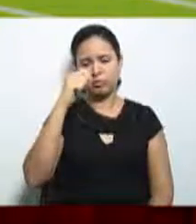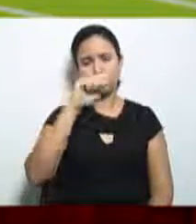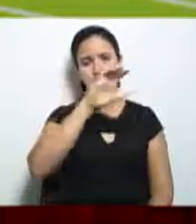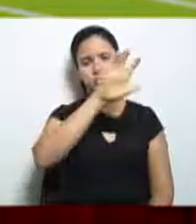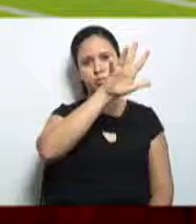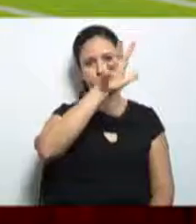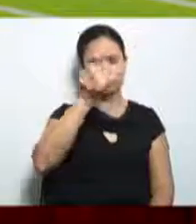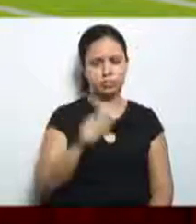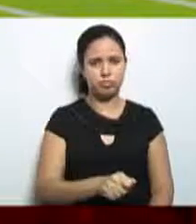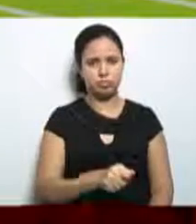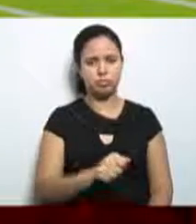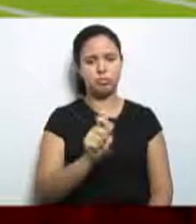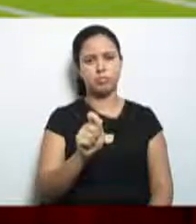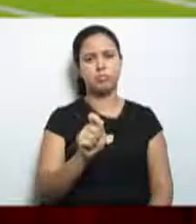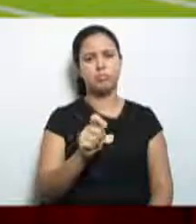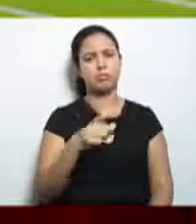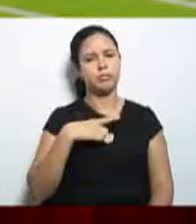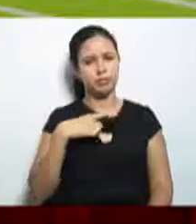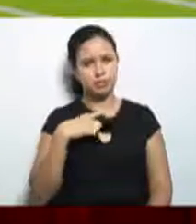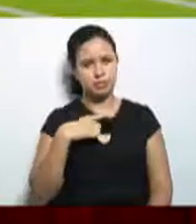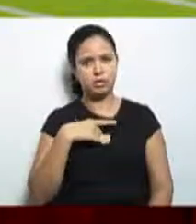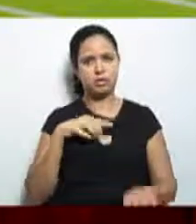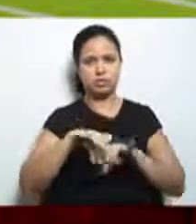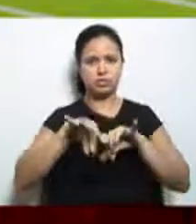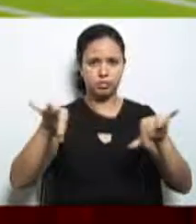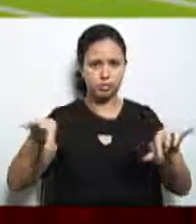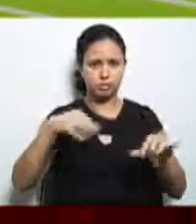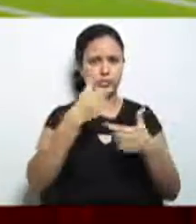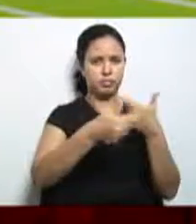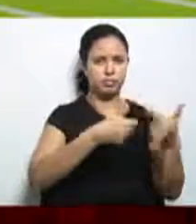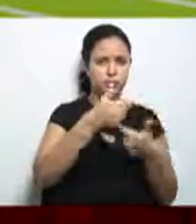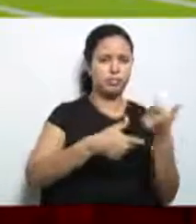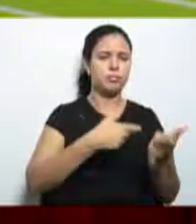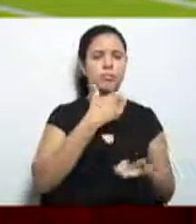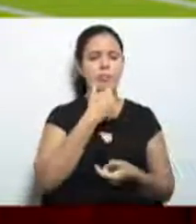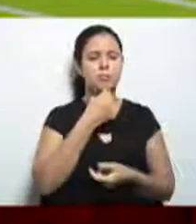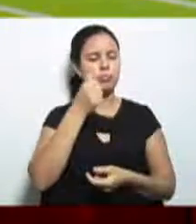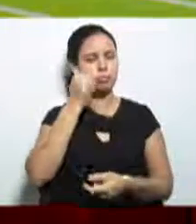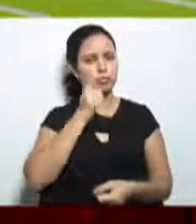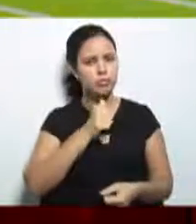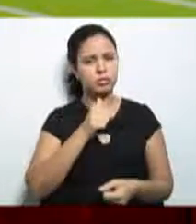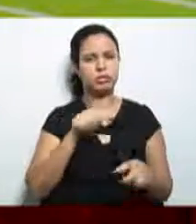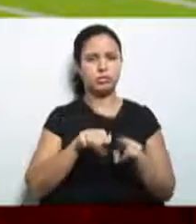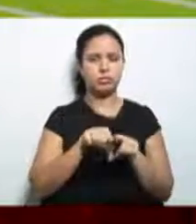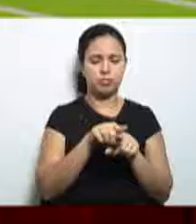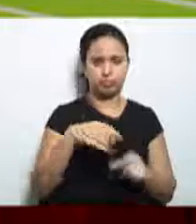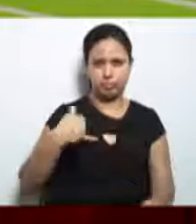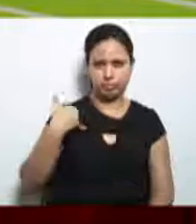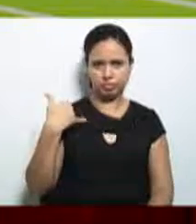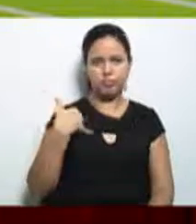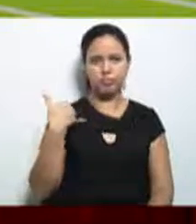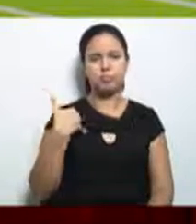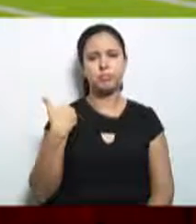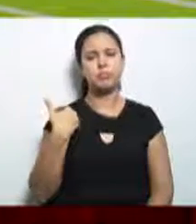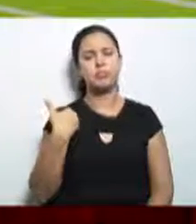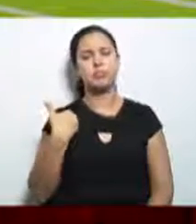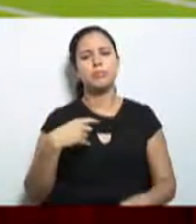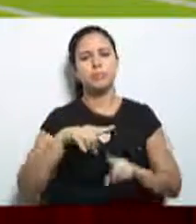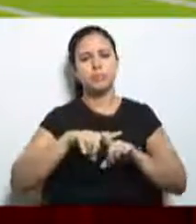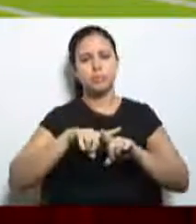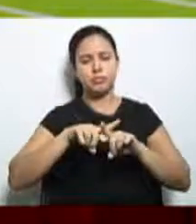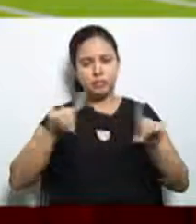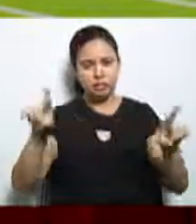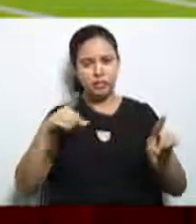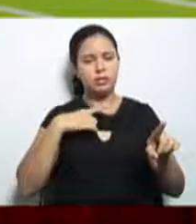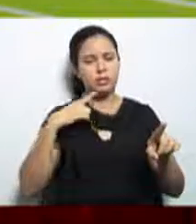nessa divisão de trabalhos entre homens e mulheres, divisão por idade, sem classes sociais, mas presente ainda na